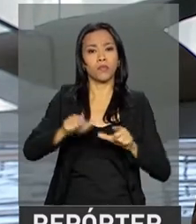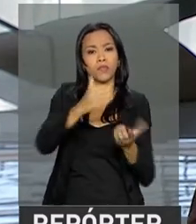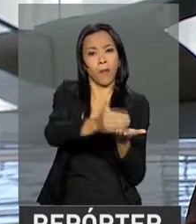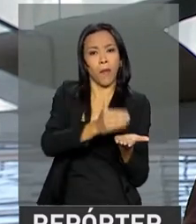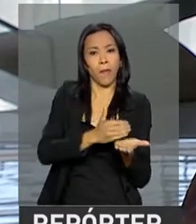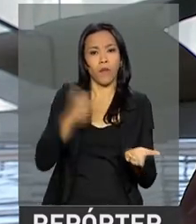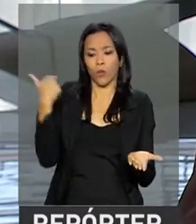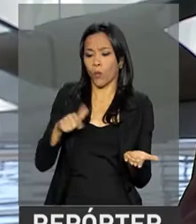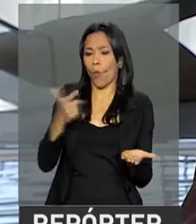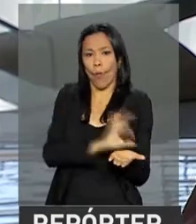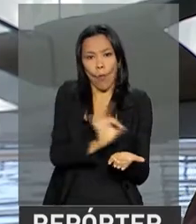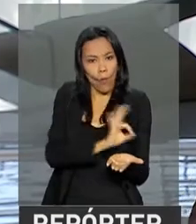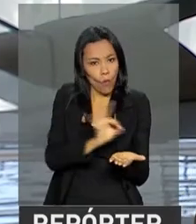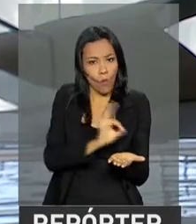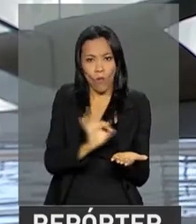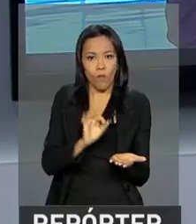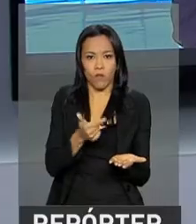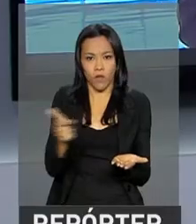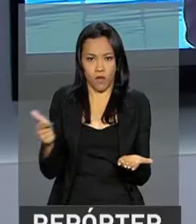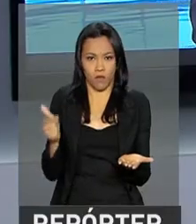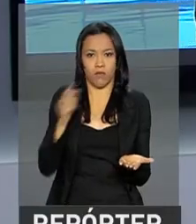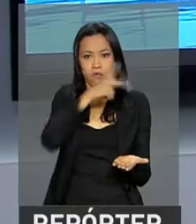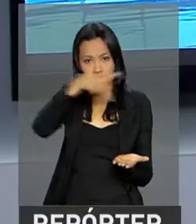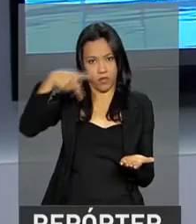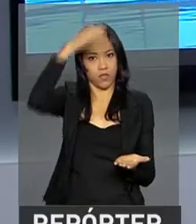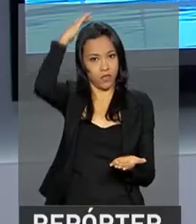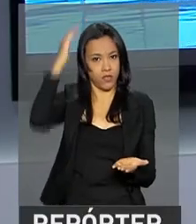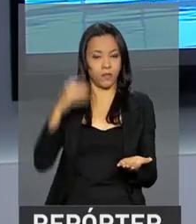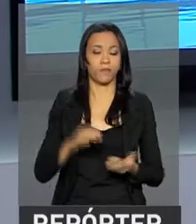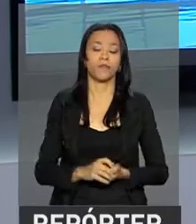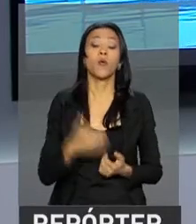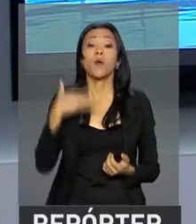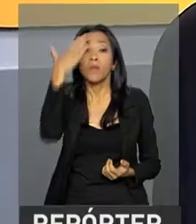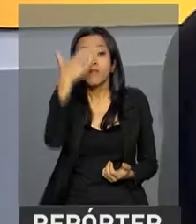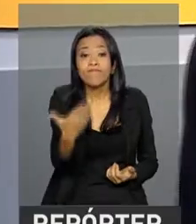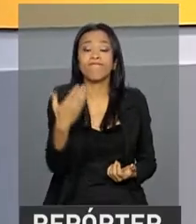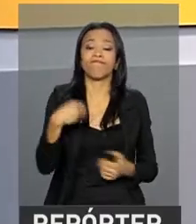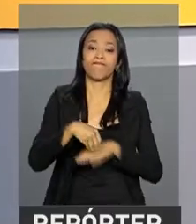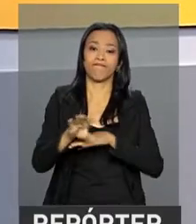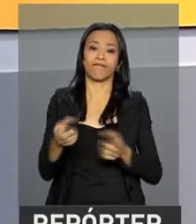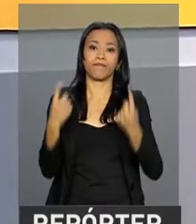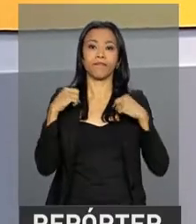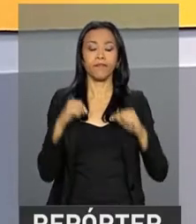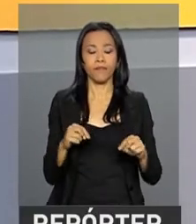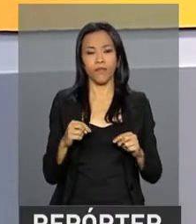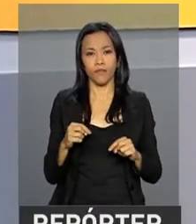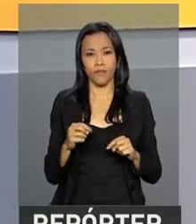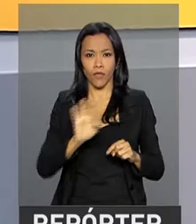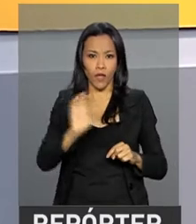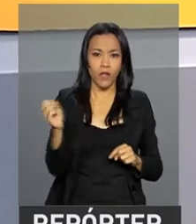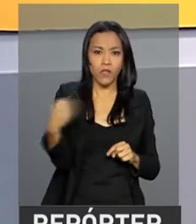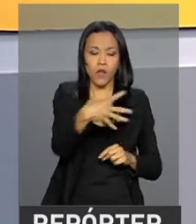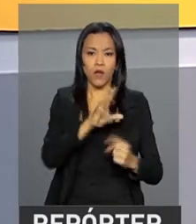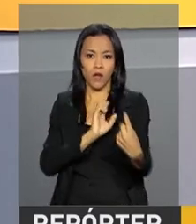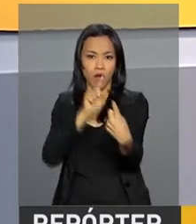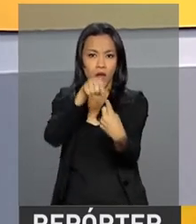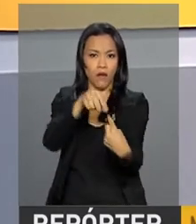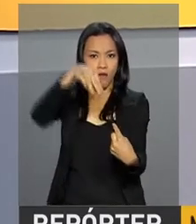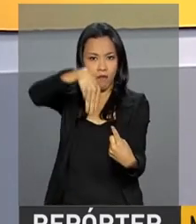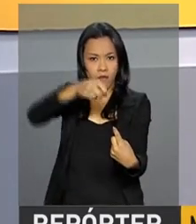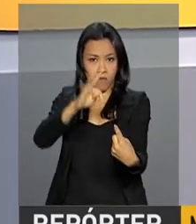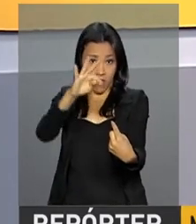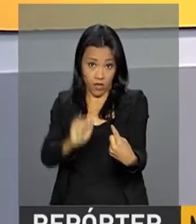compromissos oficiais. Carolina. Obrigada pelas informações, Mara. A nova meta fiscal para